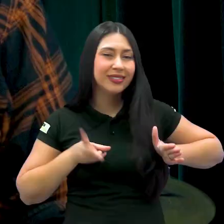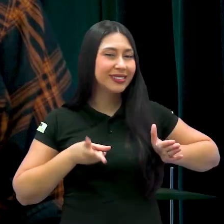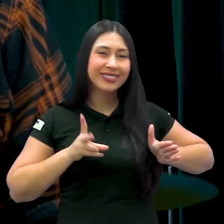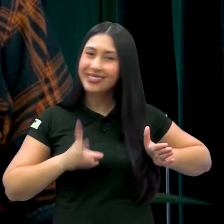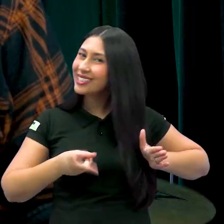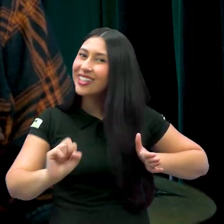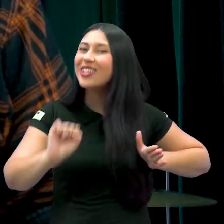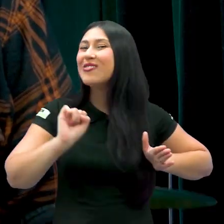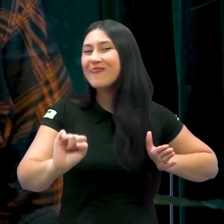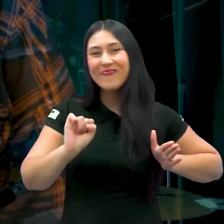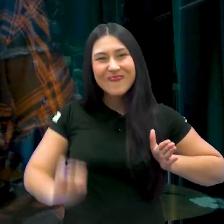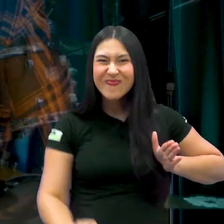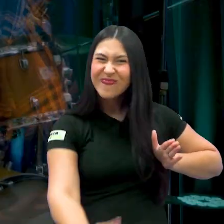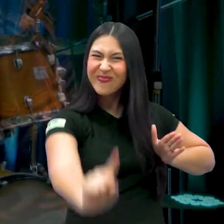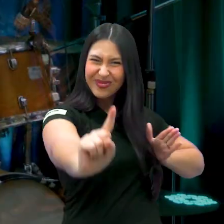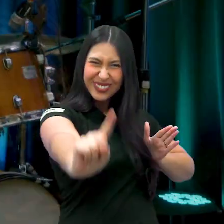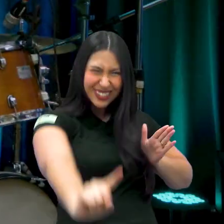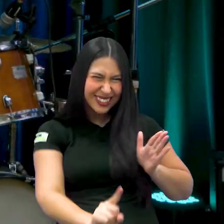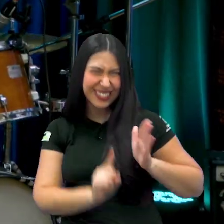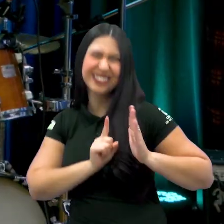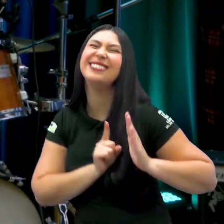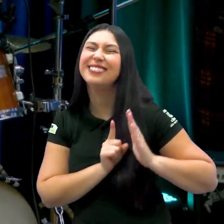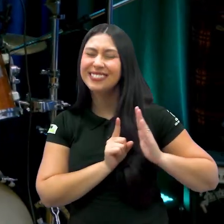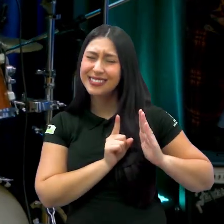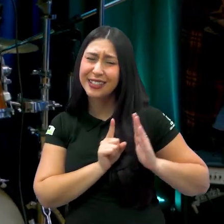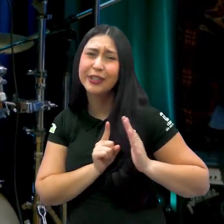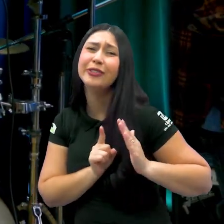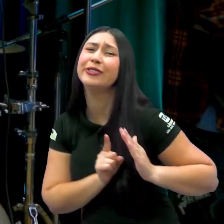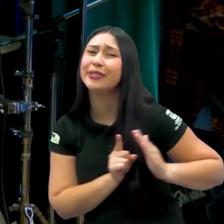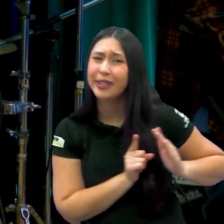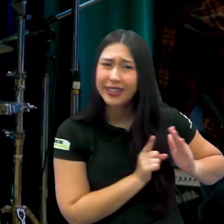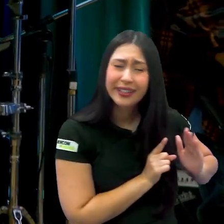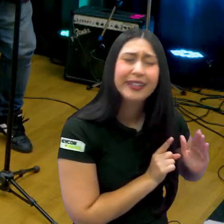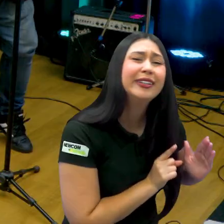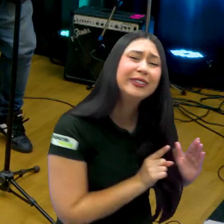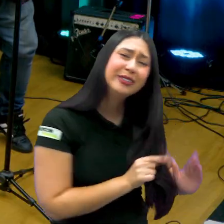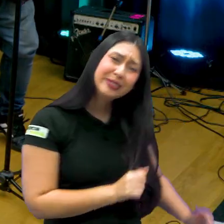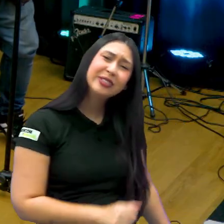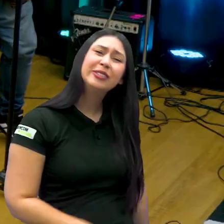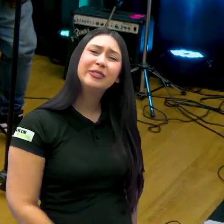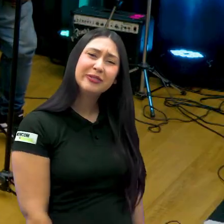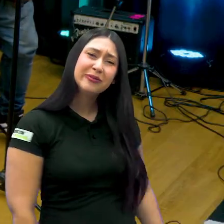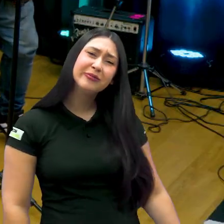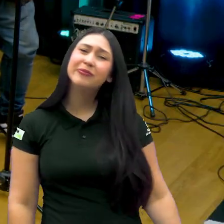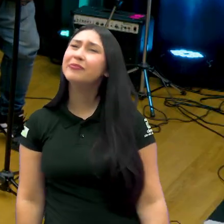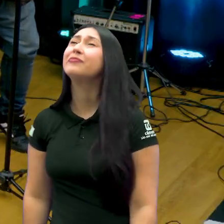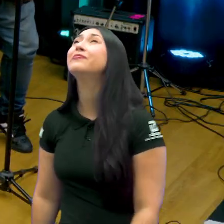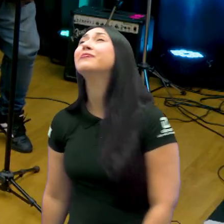a porta sempre aberta pra você.